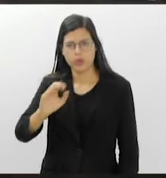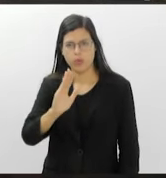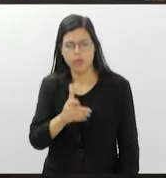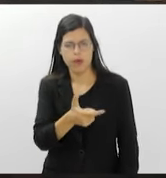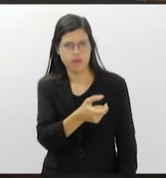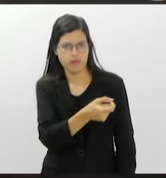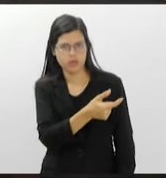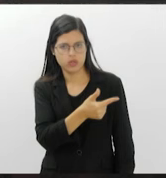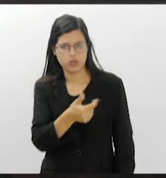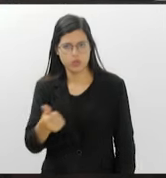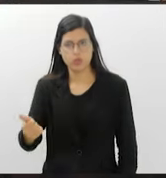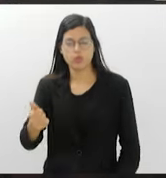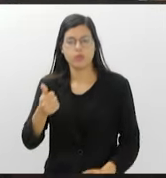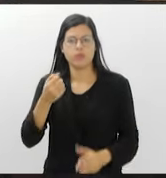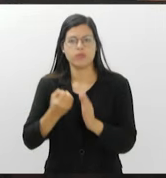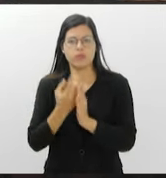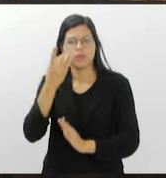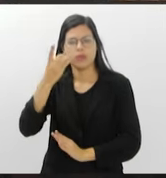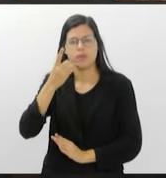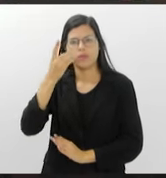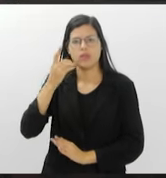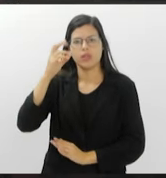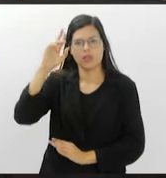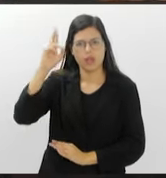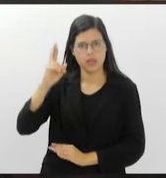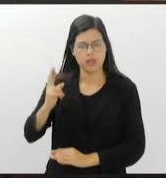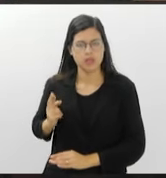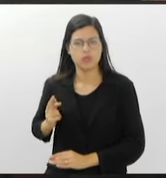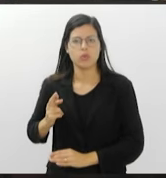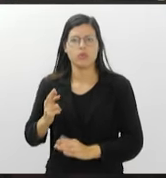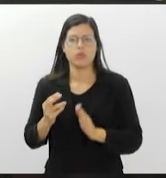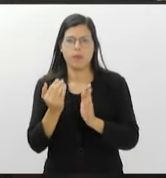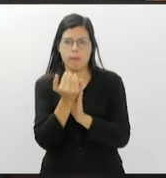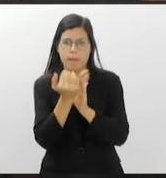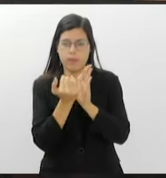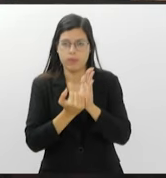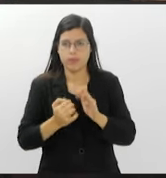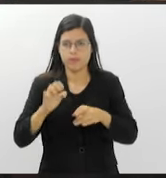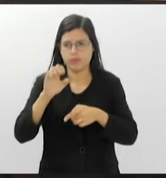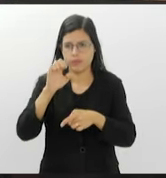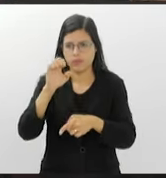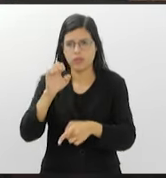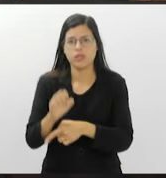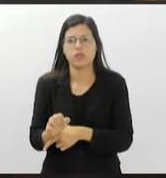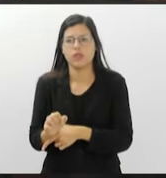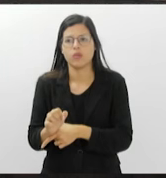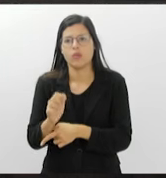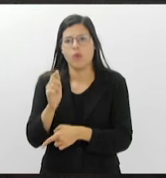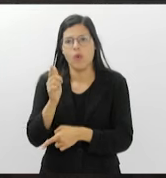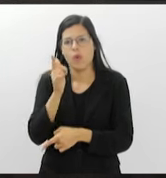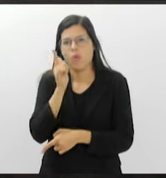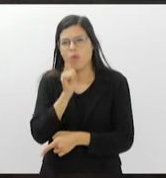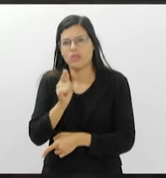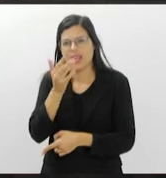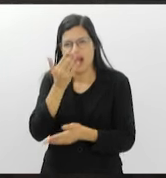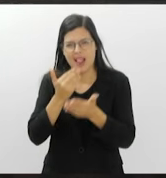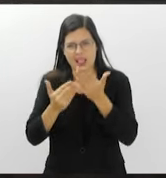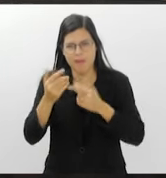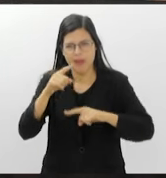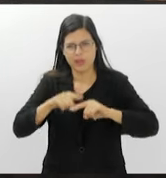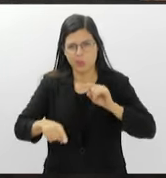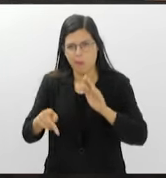5.208/2021, de autoria da deputada Renata Souza, que institui o programa estadual para aquisição de alimentos da agricultura familiar e